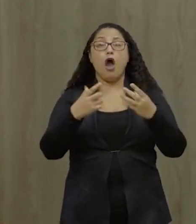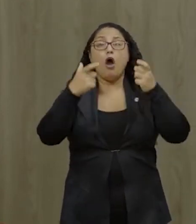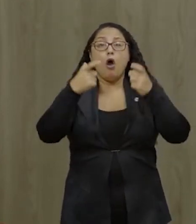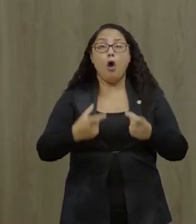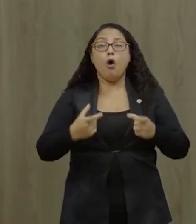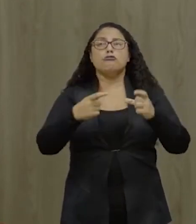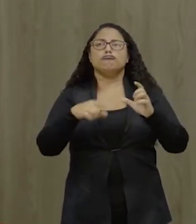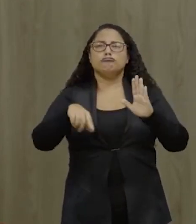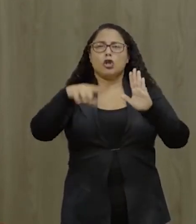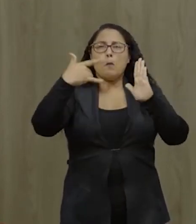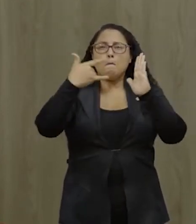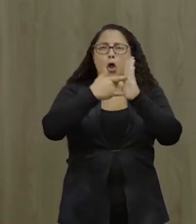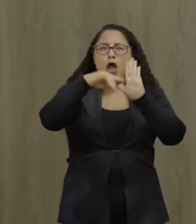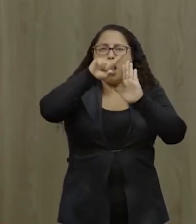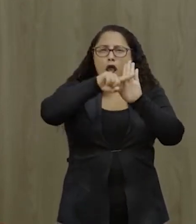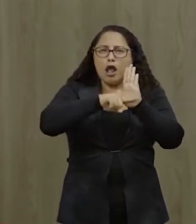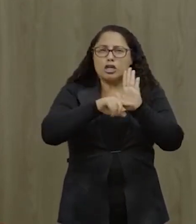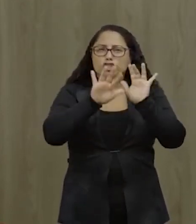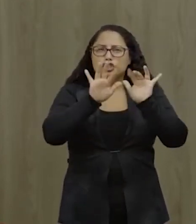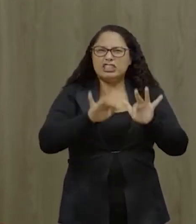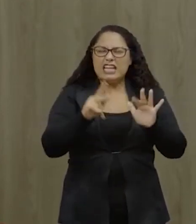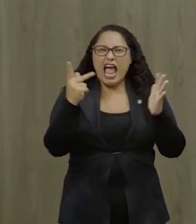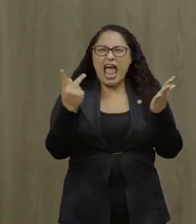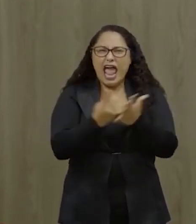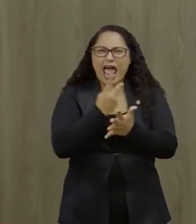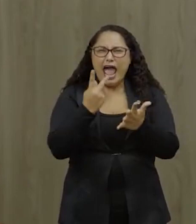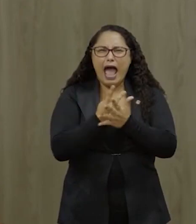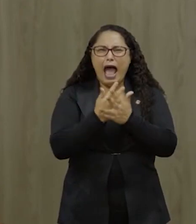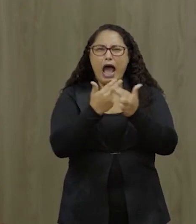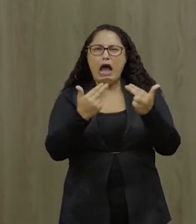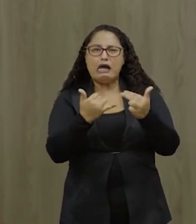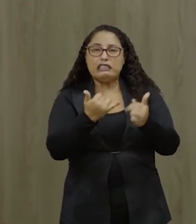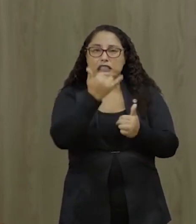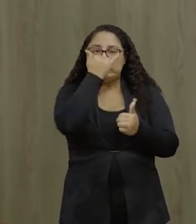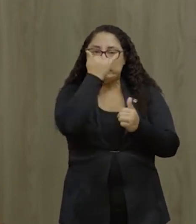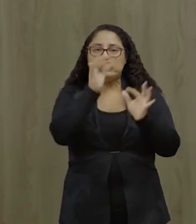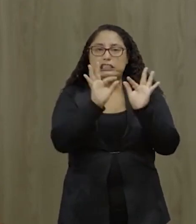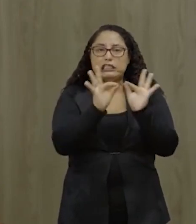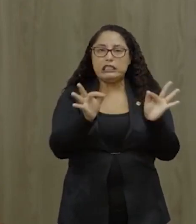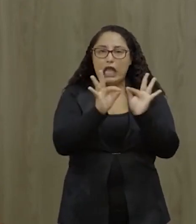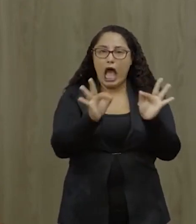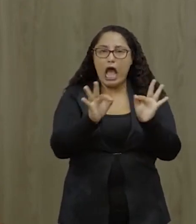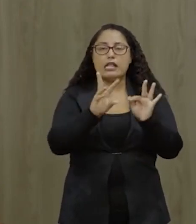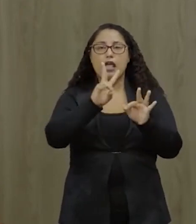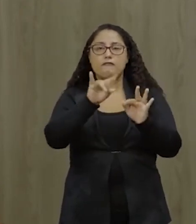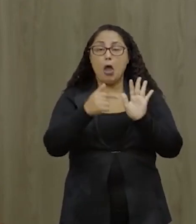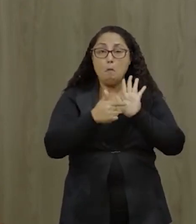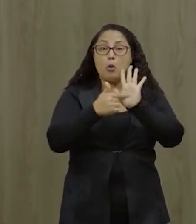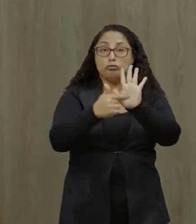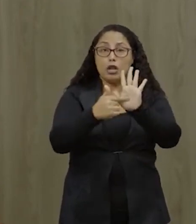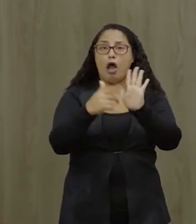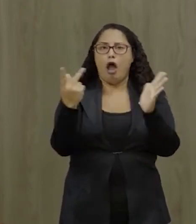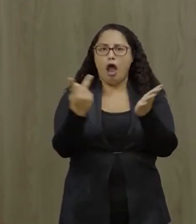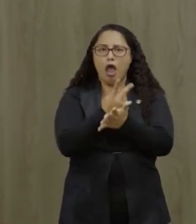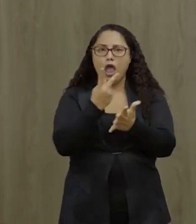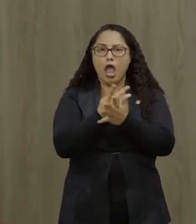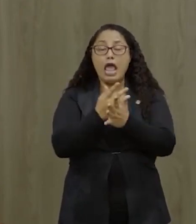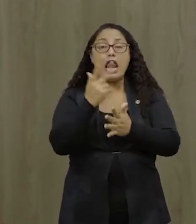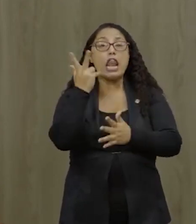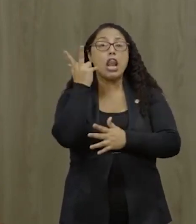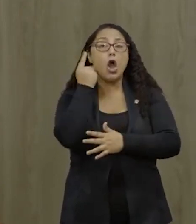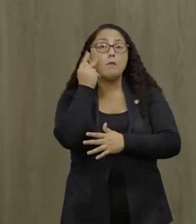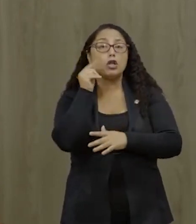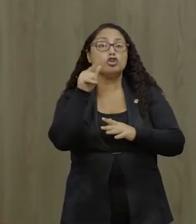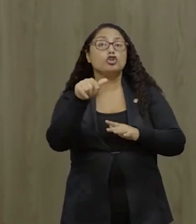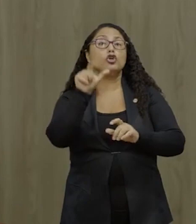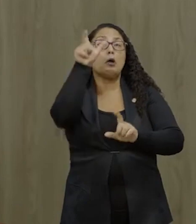programa, se você digita alguma coisa errado ou comete algum erro de sintaxe, ele vai apontar um erro. E normalmente o